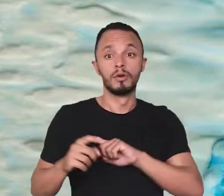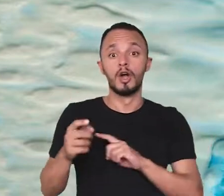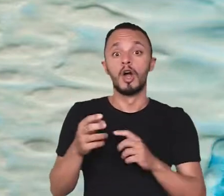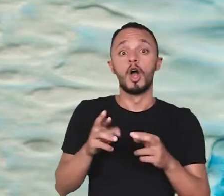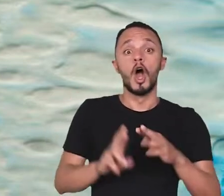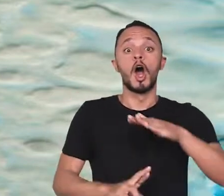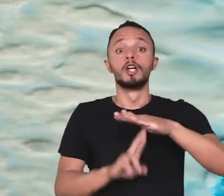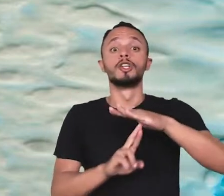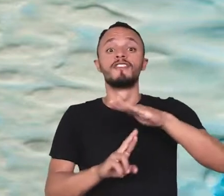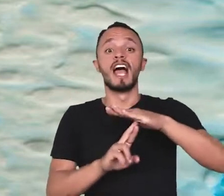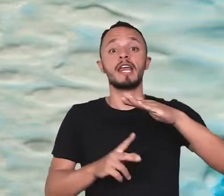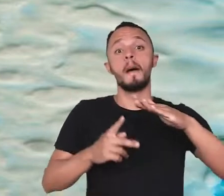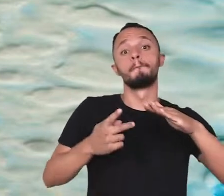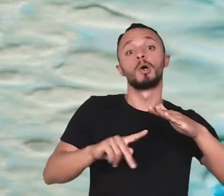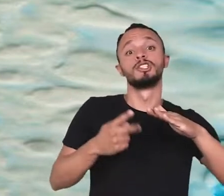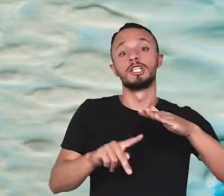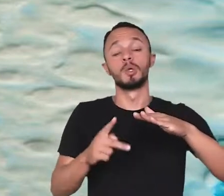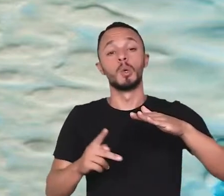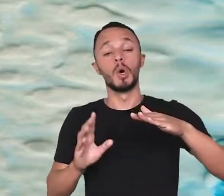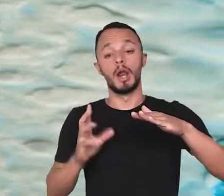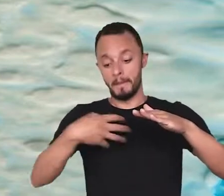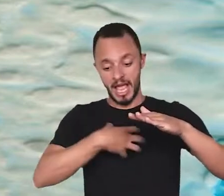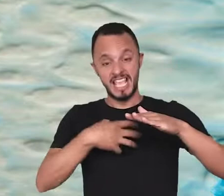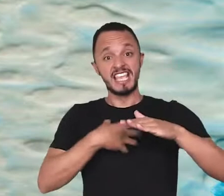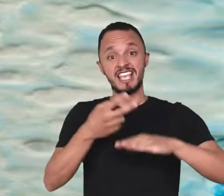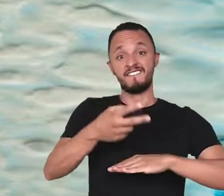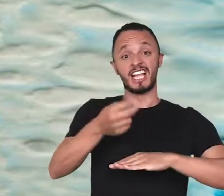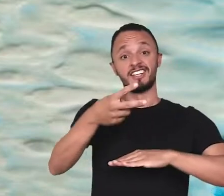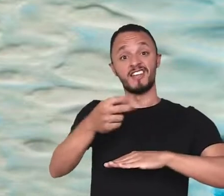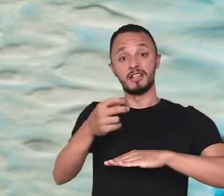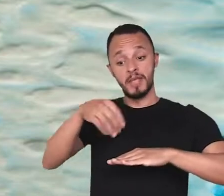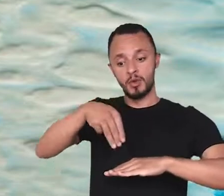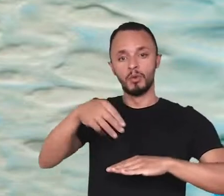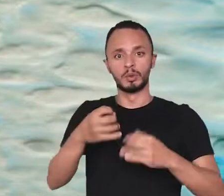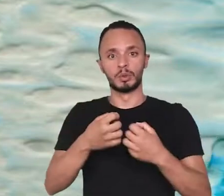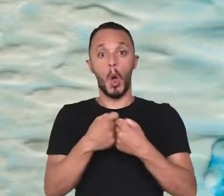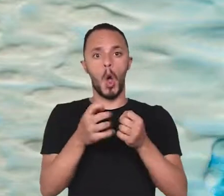Rodoviária de Porto Seguro. Parada de 20 minutos.